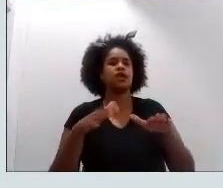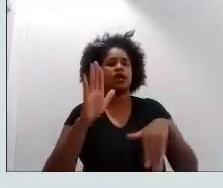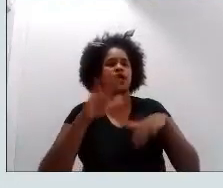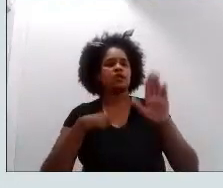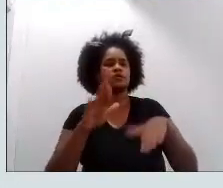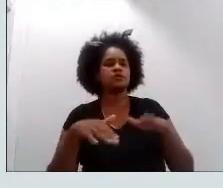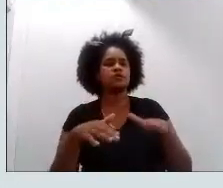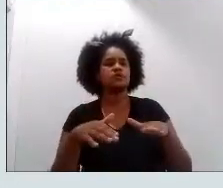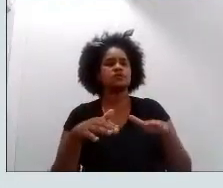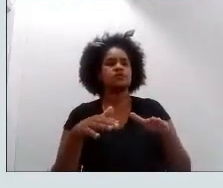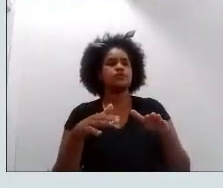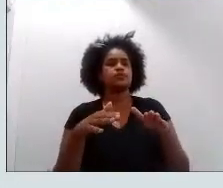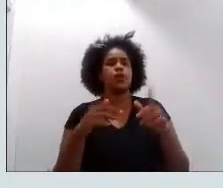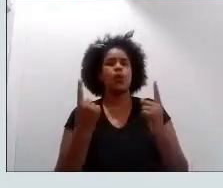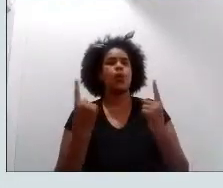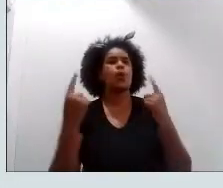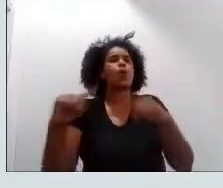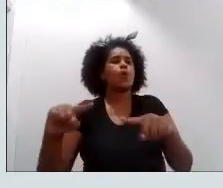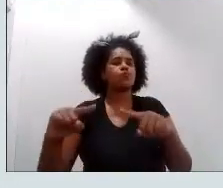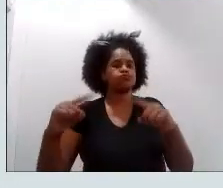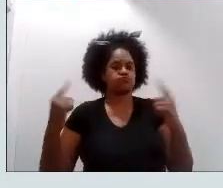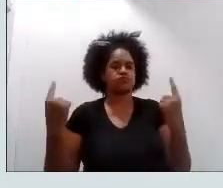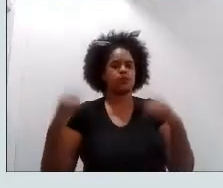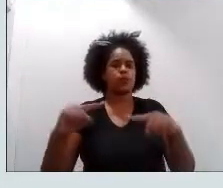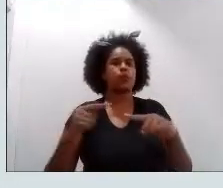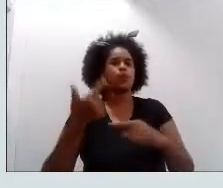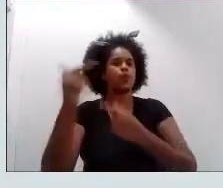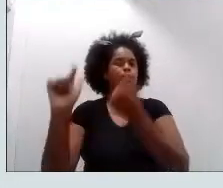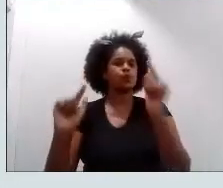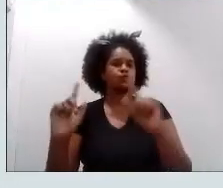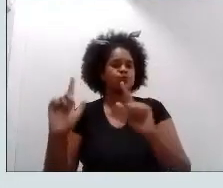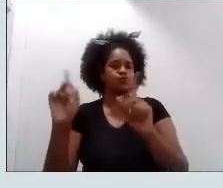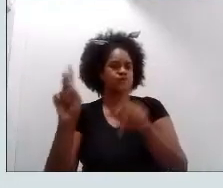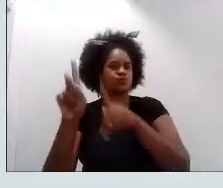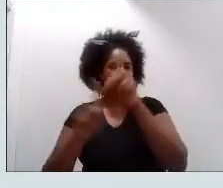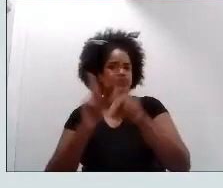outros grupos de povos indígenas.